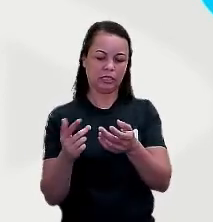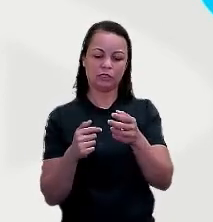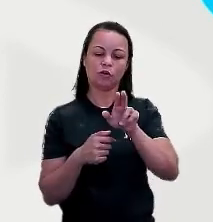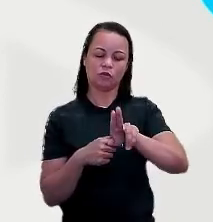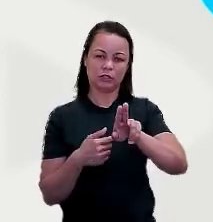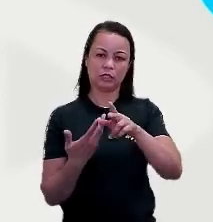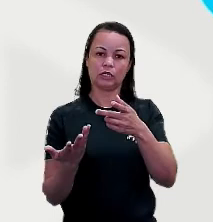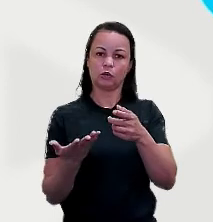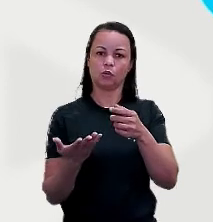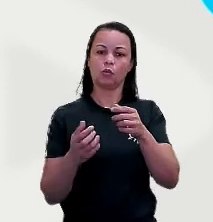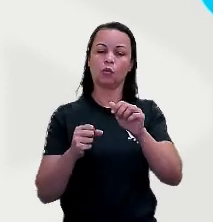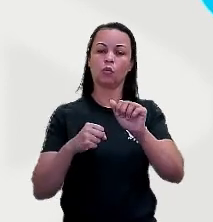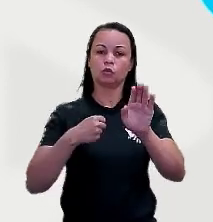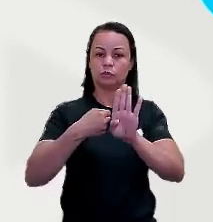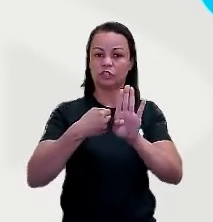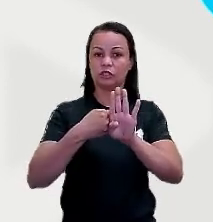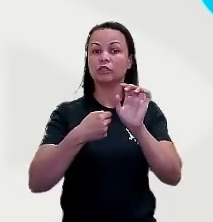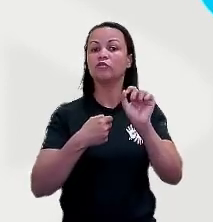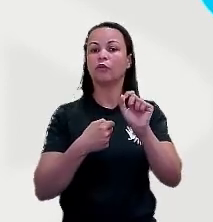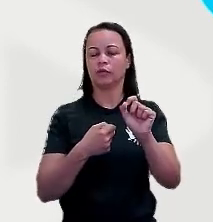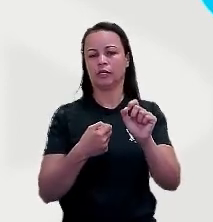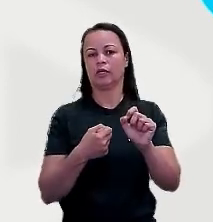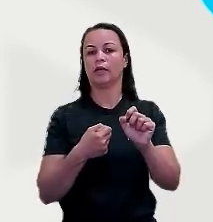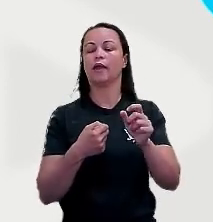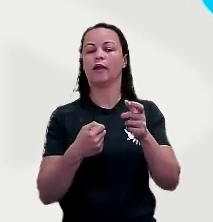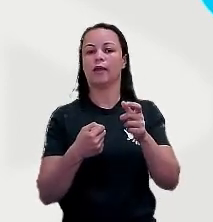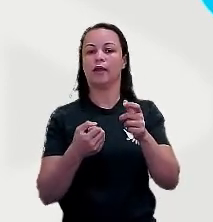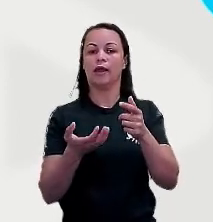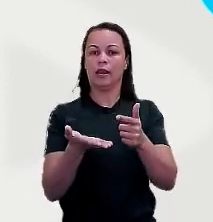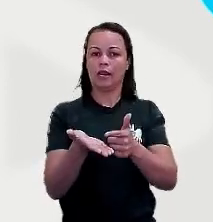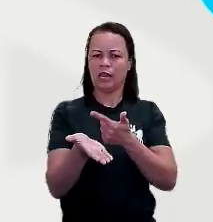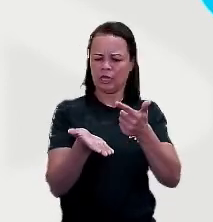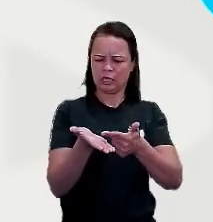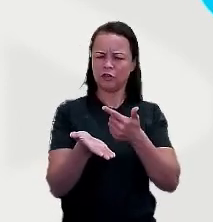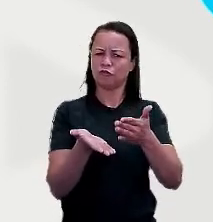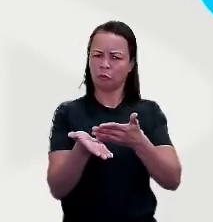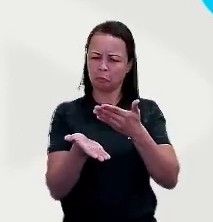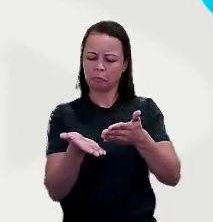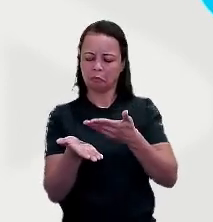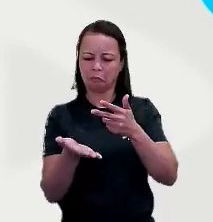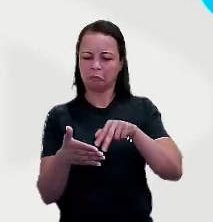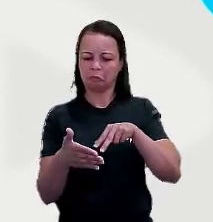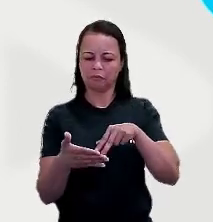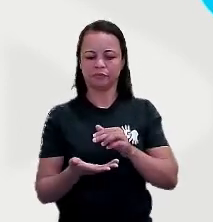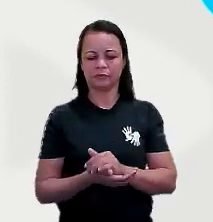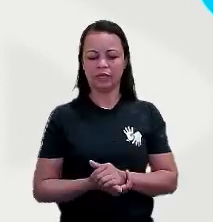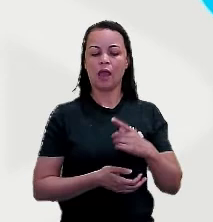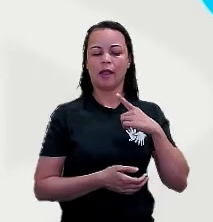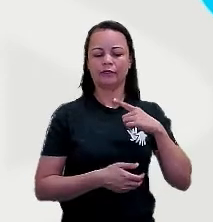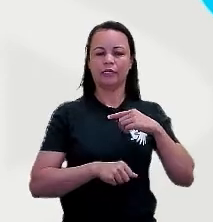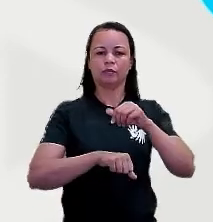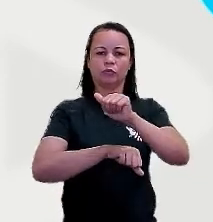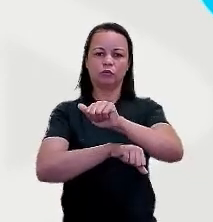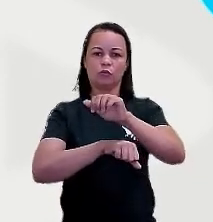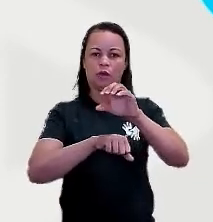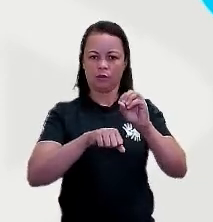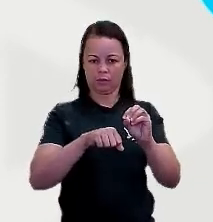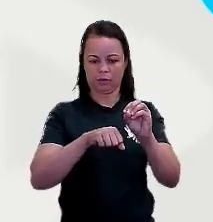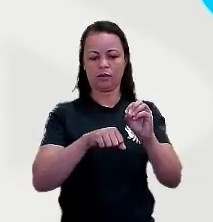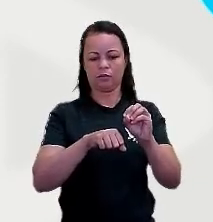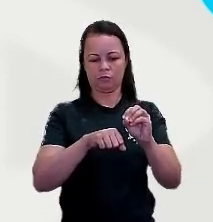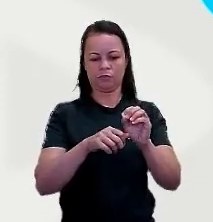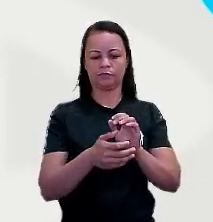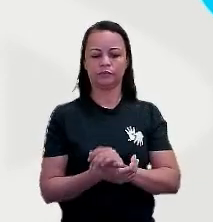substantivo, né? Livros. Aí temos aqui, ó, o artigo,